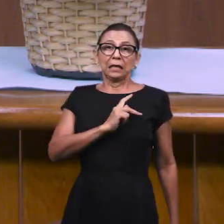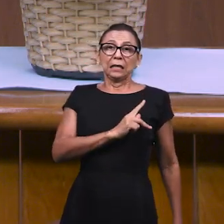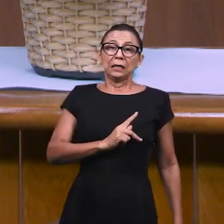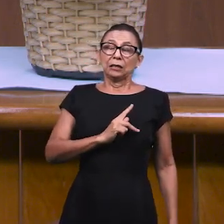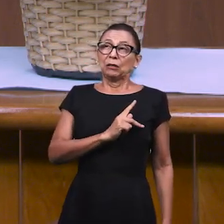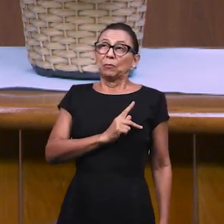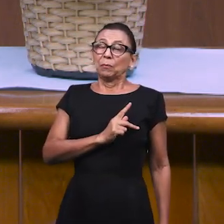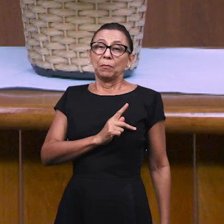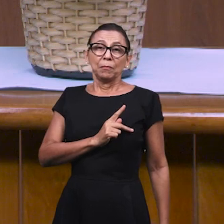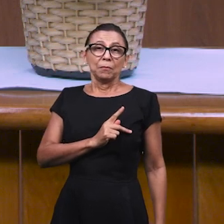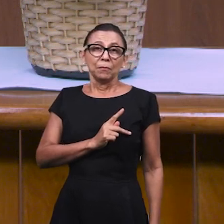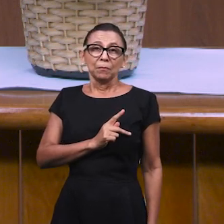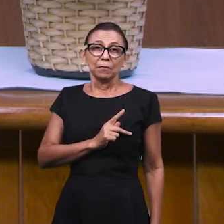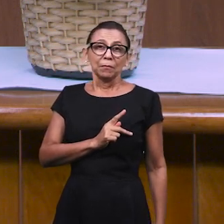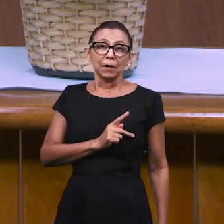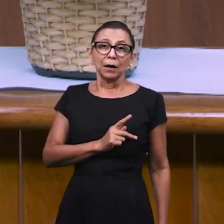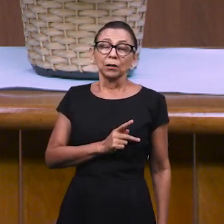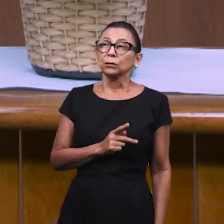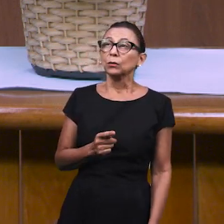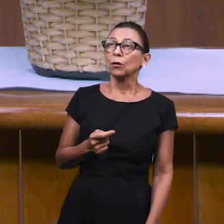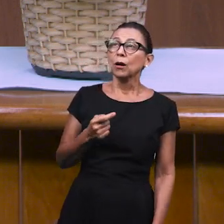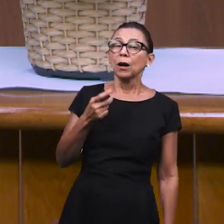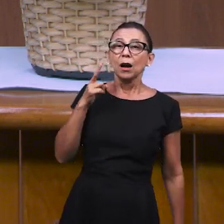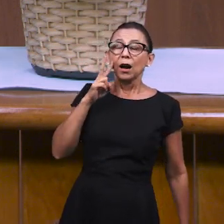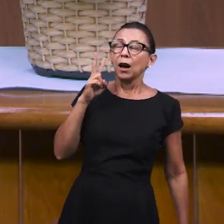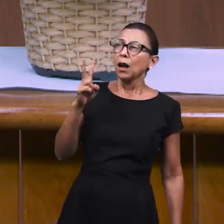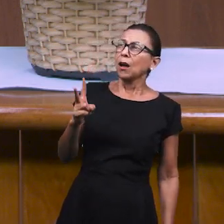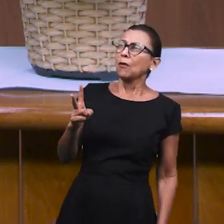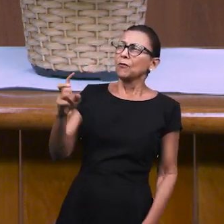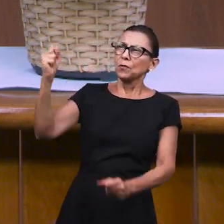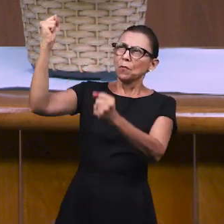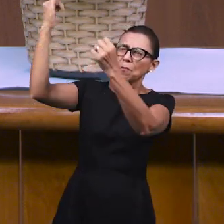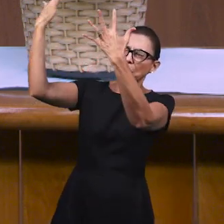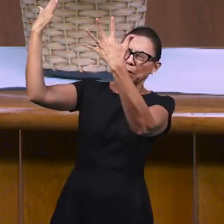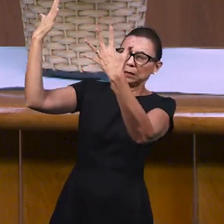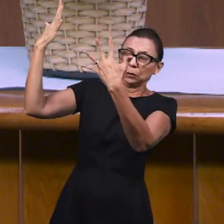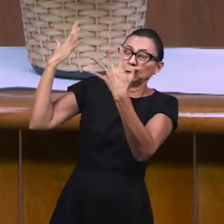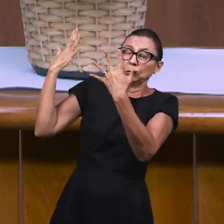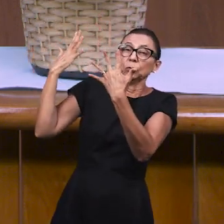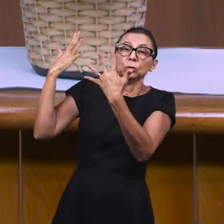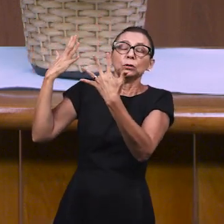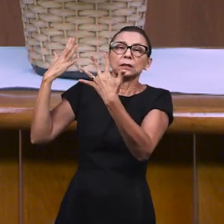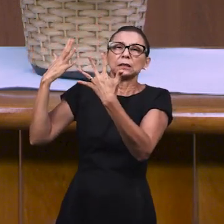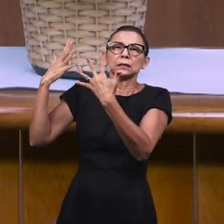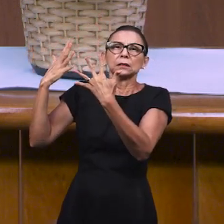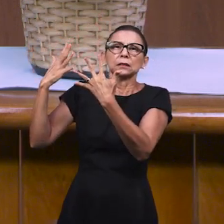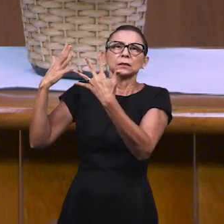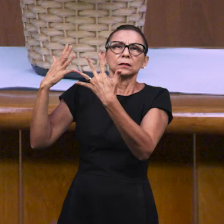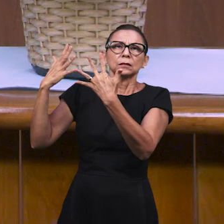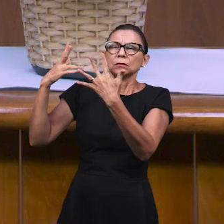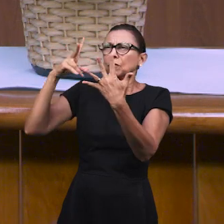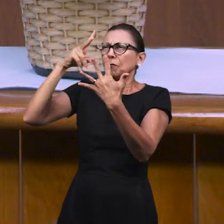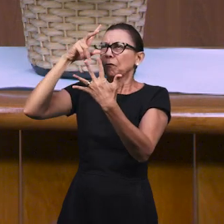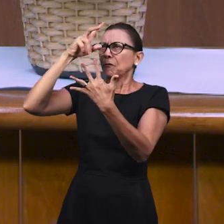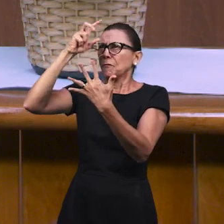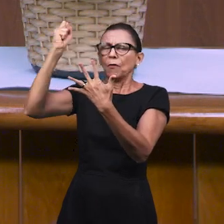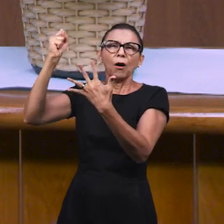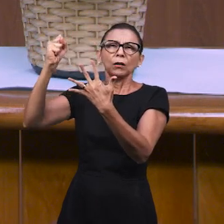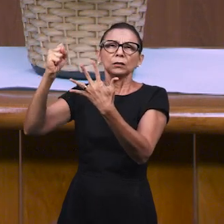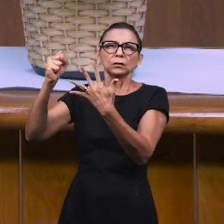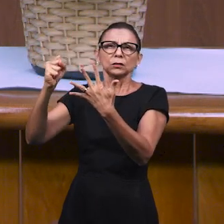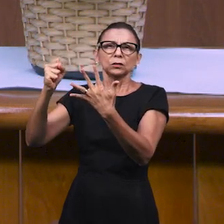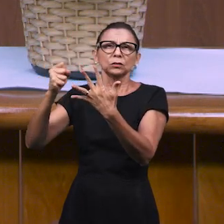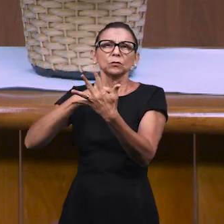fui desobediente à visão celestial. Ele foi obediente. Paulo deu o testemunho de obediência,